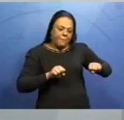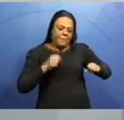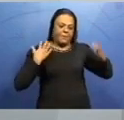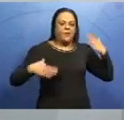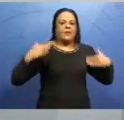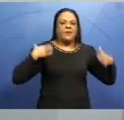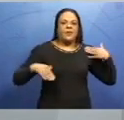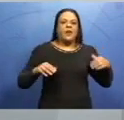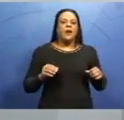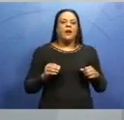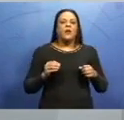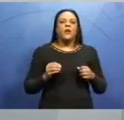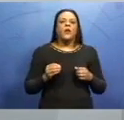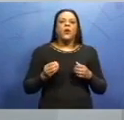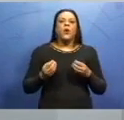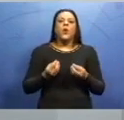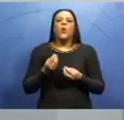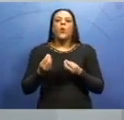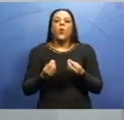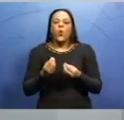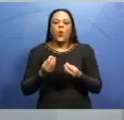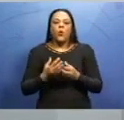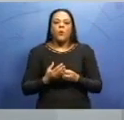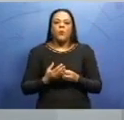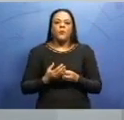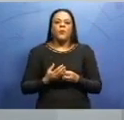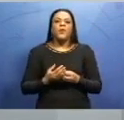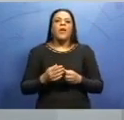passear? Gostam de passear.